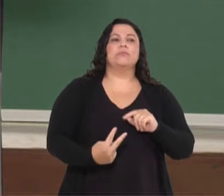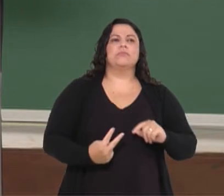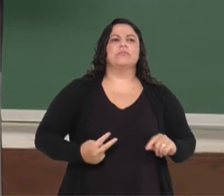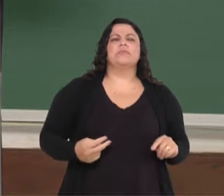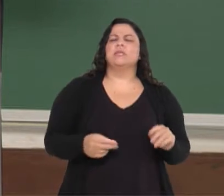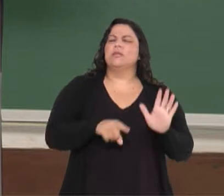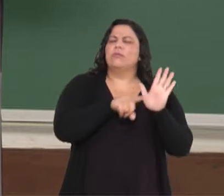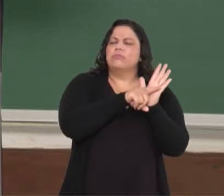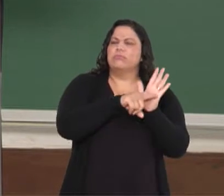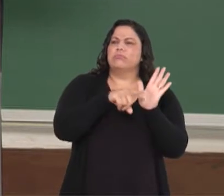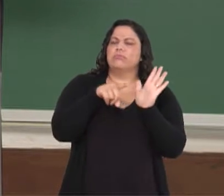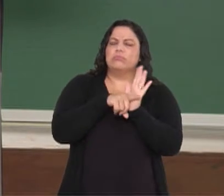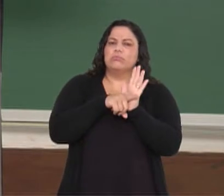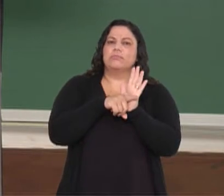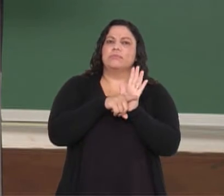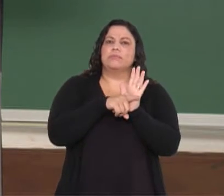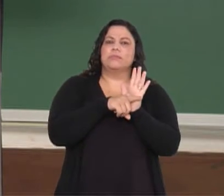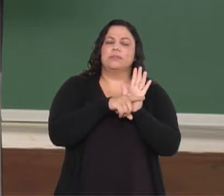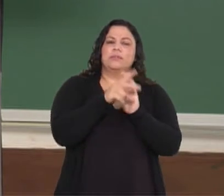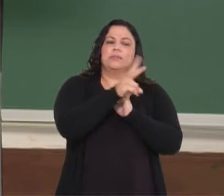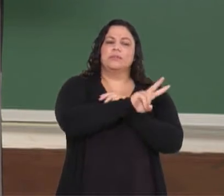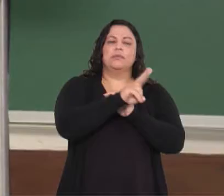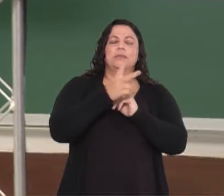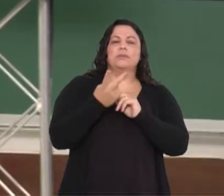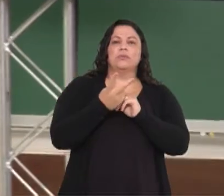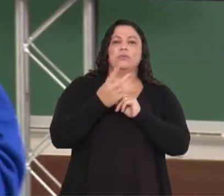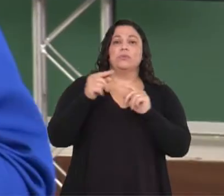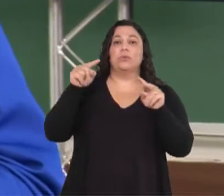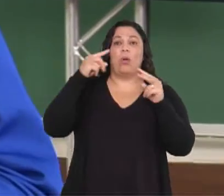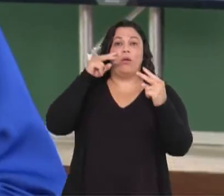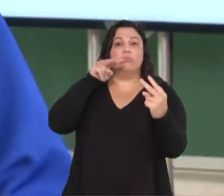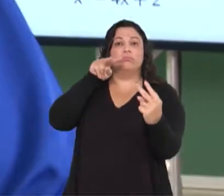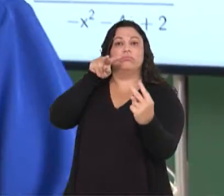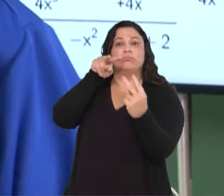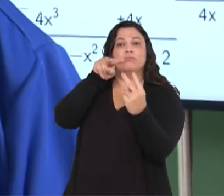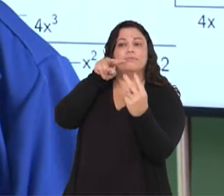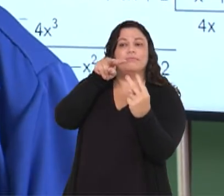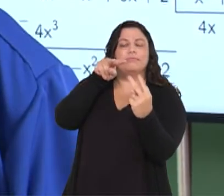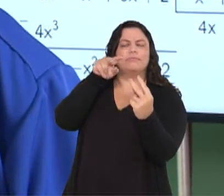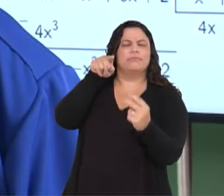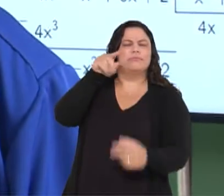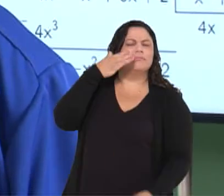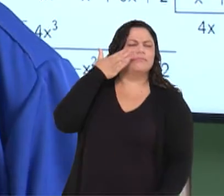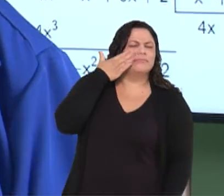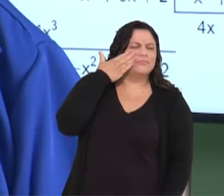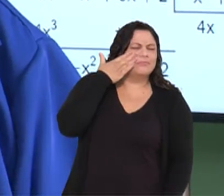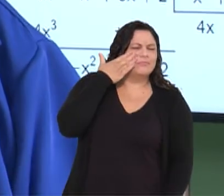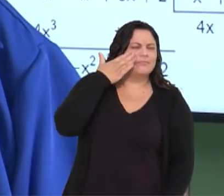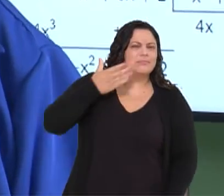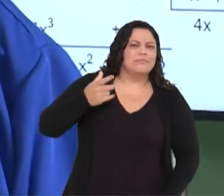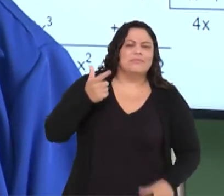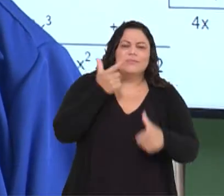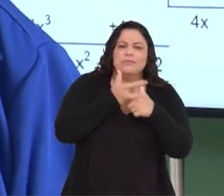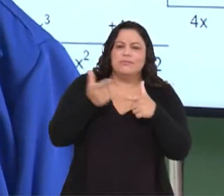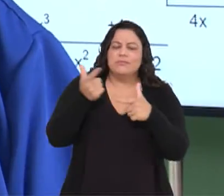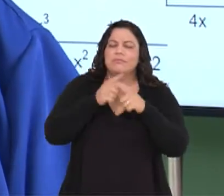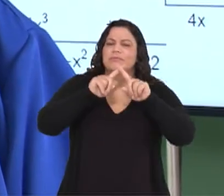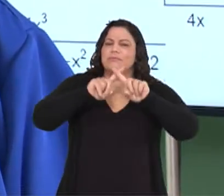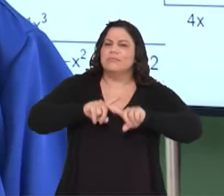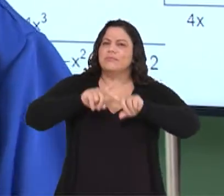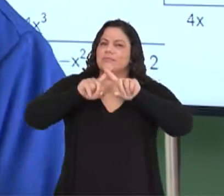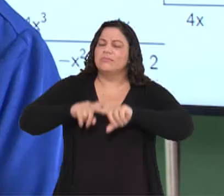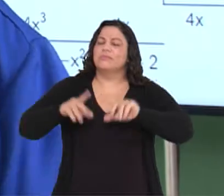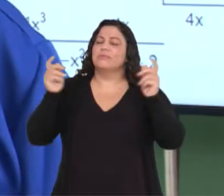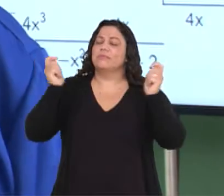subtração desses dois polinômios, aqui de novo na 2, você já sabe fazer multiplicação, você já sabe fazer subtração e